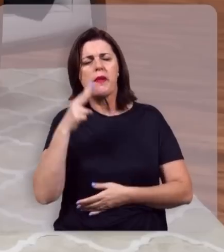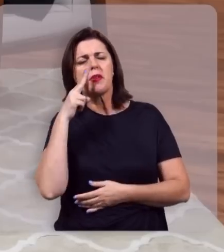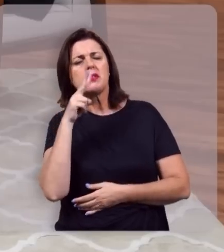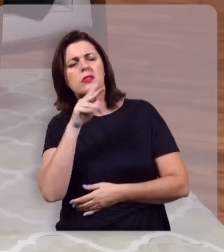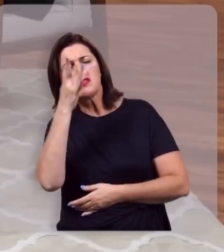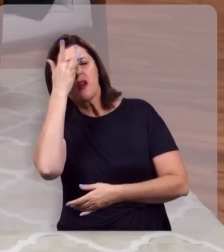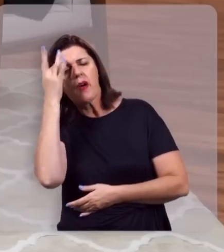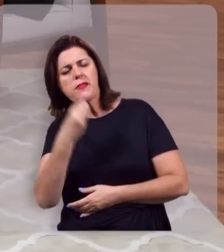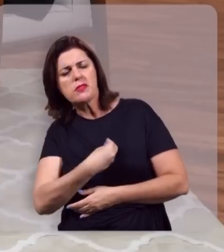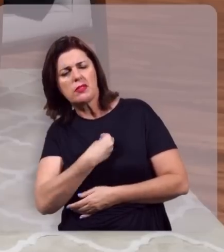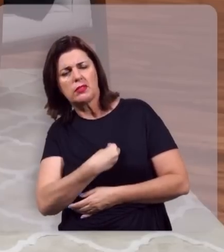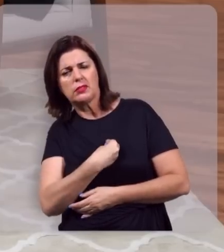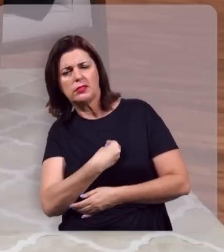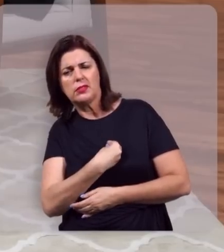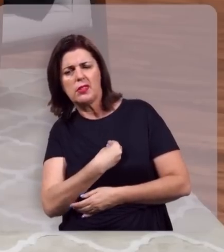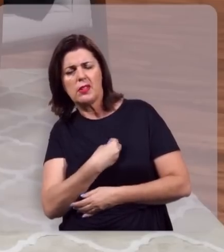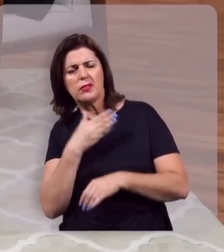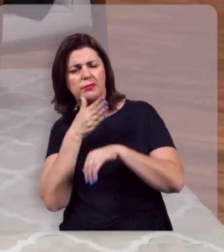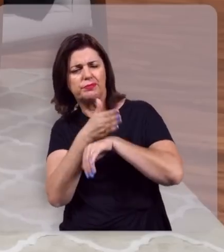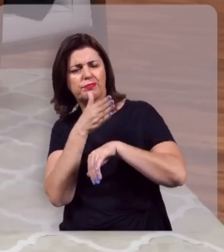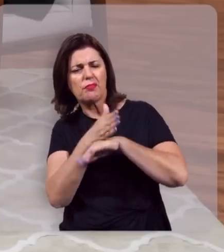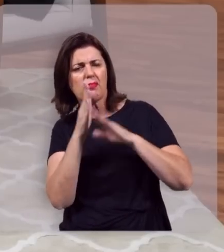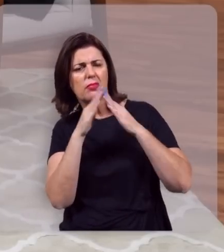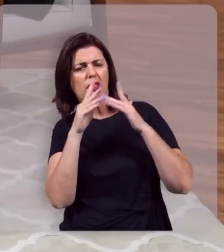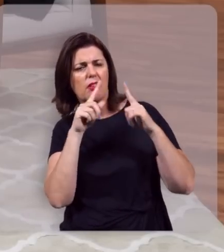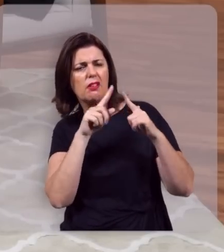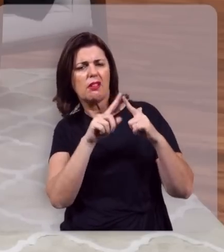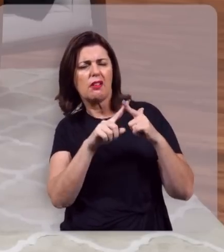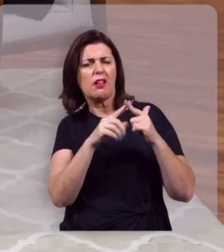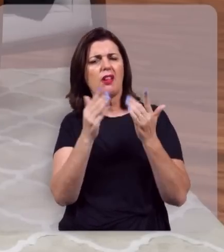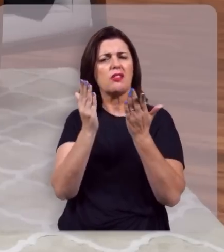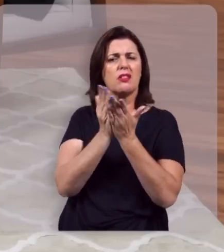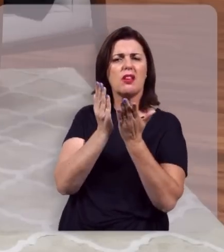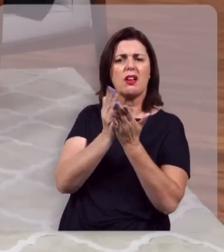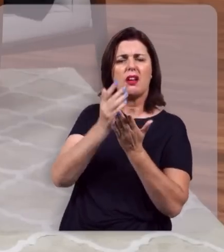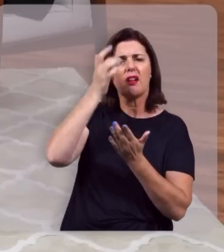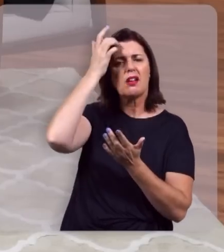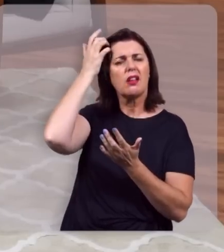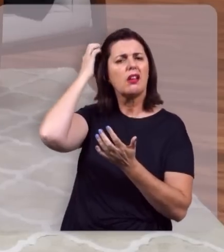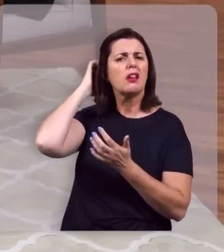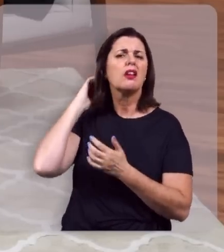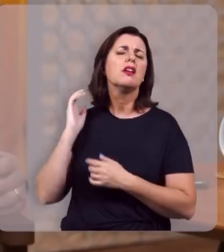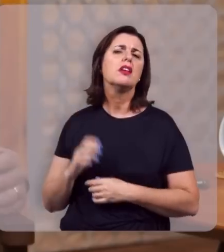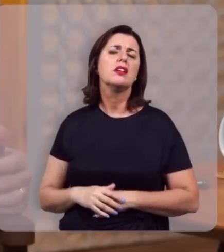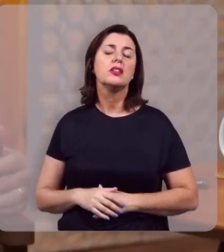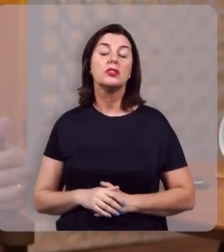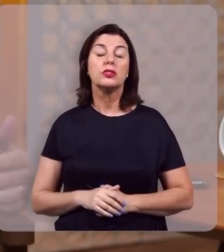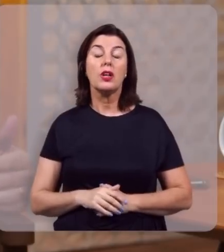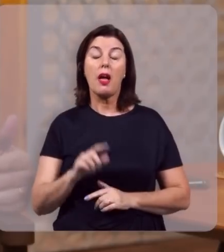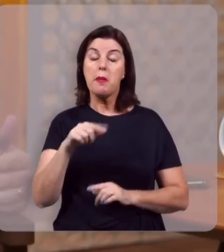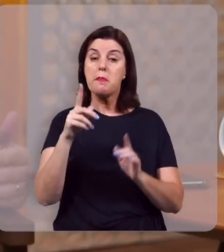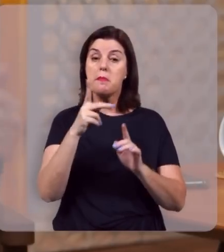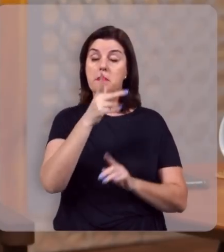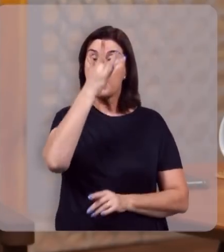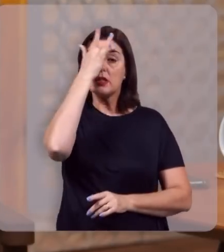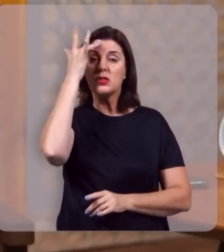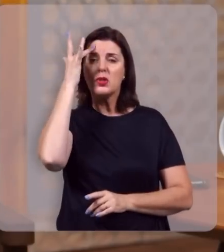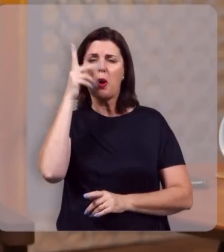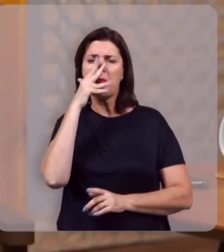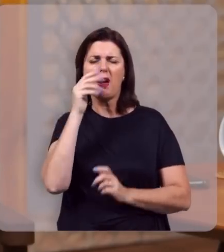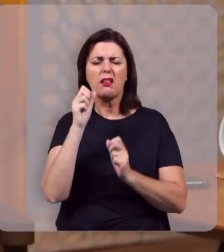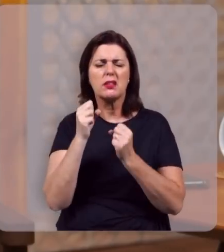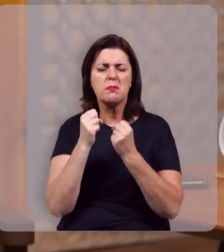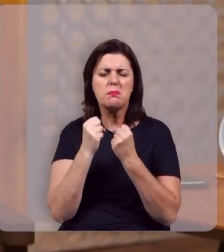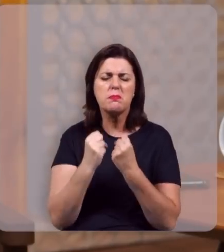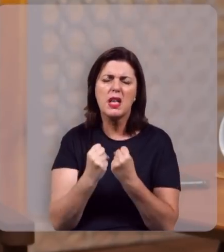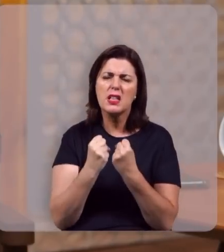de muitas pessoas que frequentam igrejas cristãs no nosso país, e essas pessoas carregam